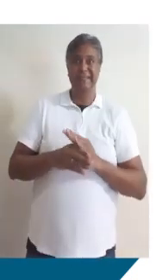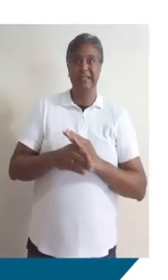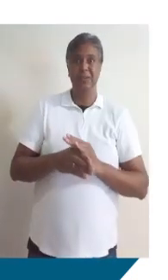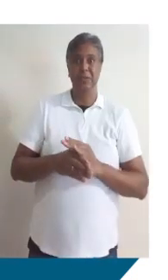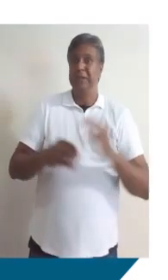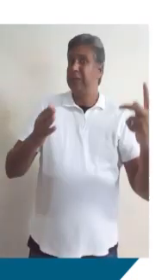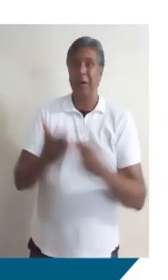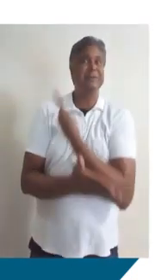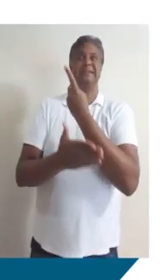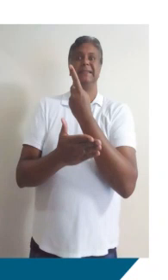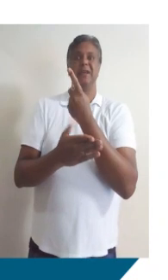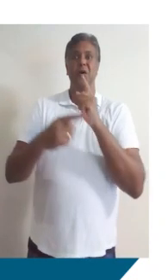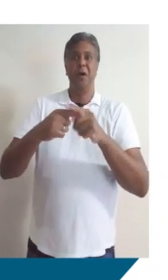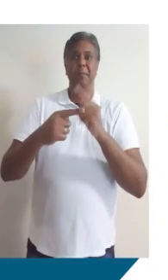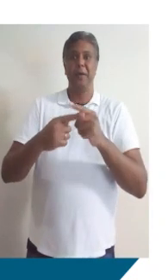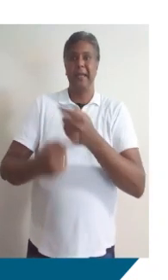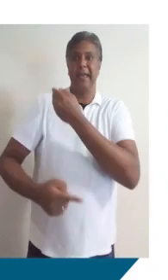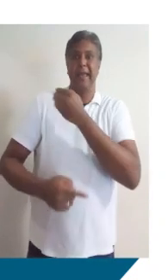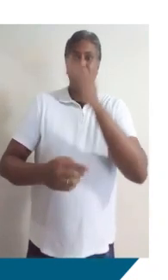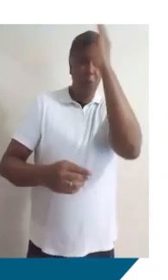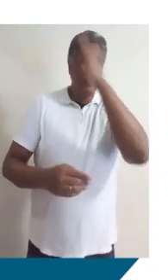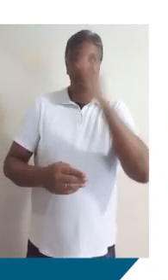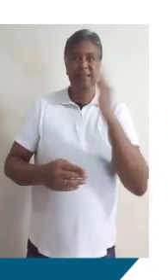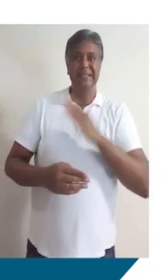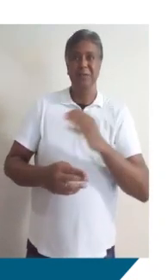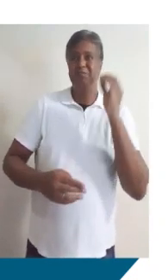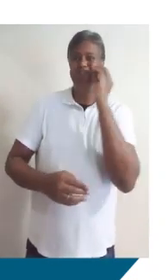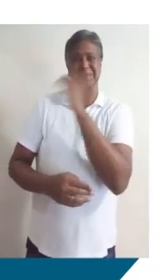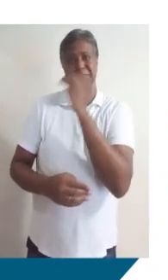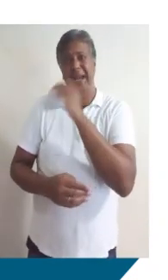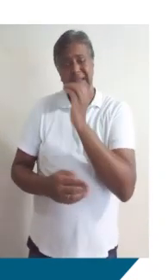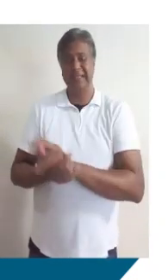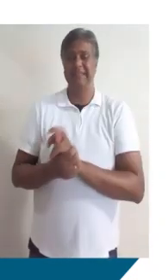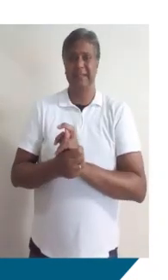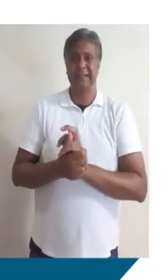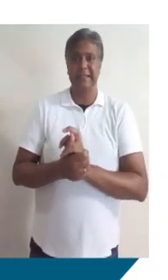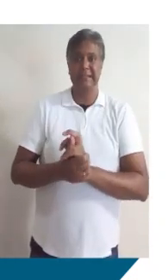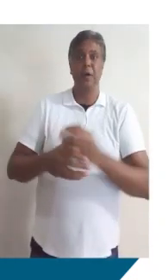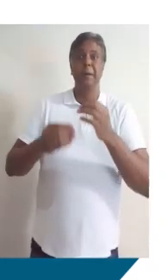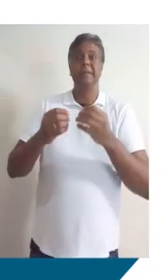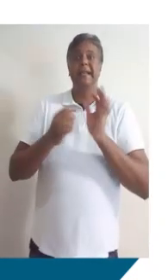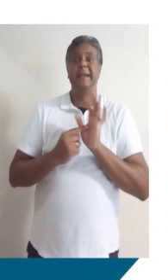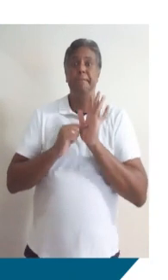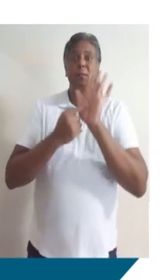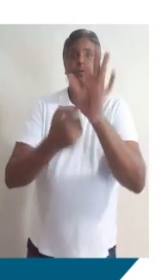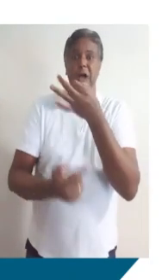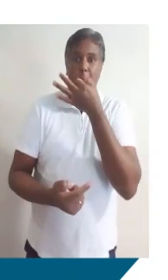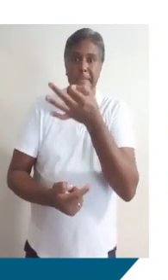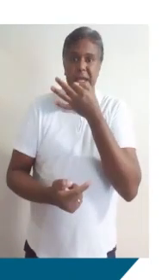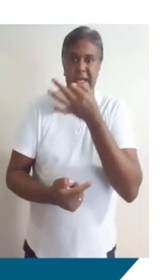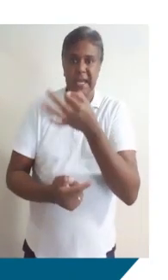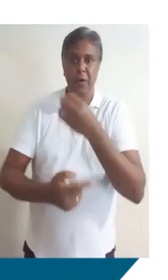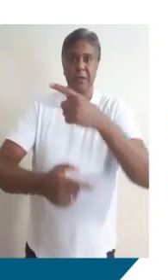se a gente pegar o desenvolvimento em vermelho, o tópico frasal dele é a frase em que se expressa a opinião contida no primeiro